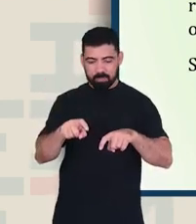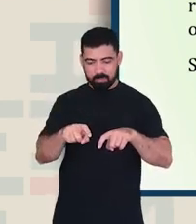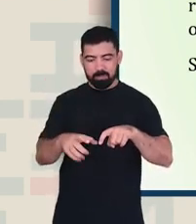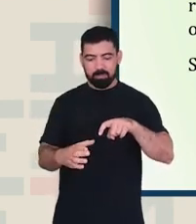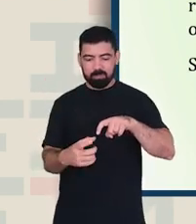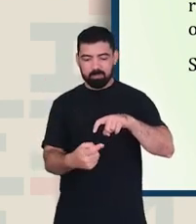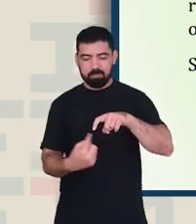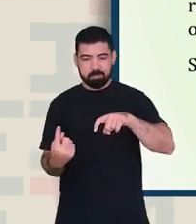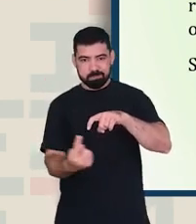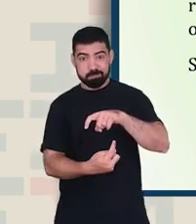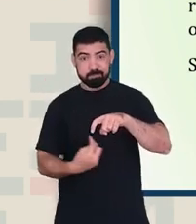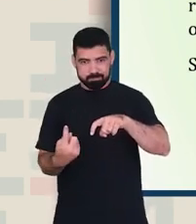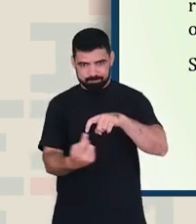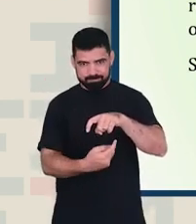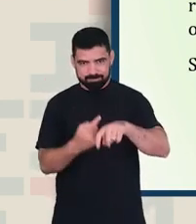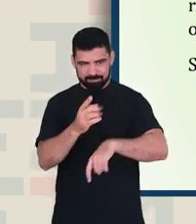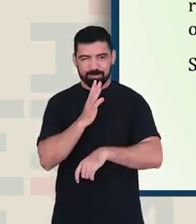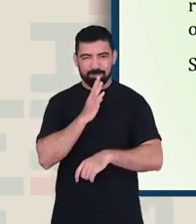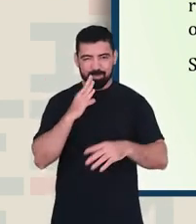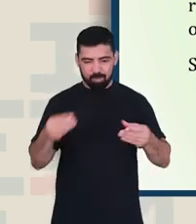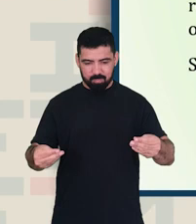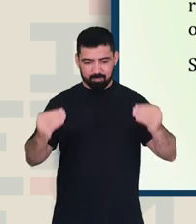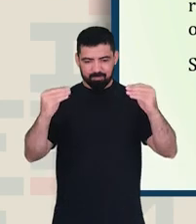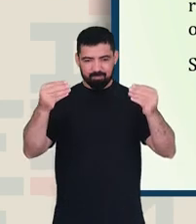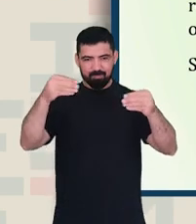preto, bolachão mesmo,